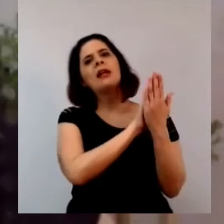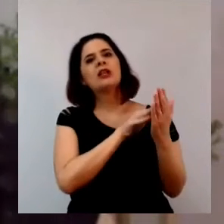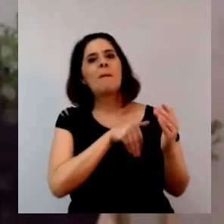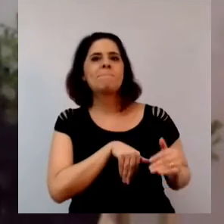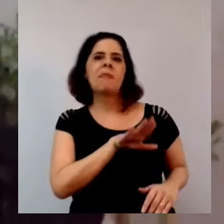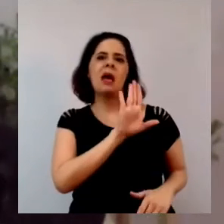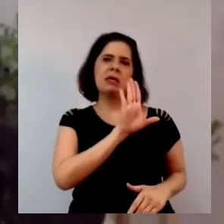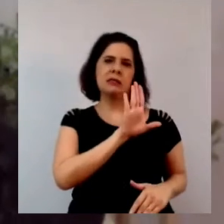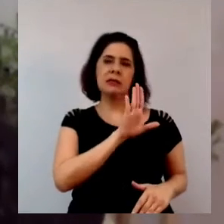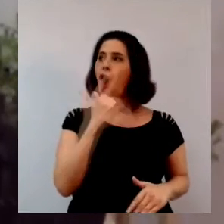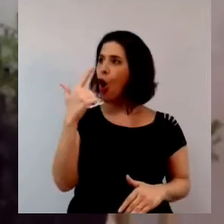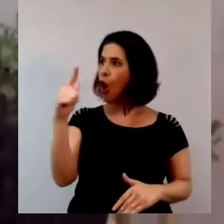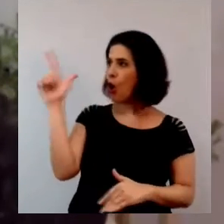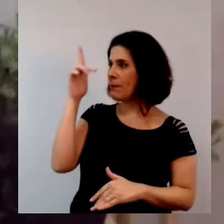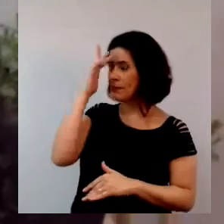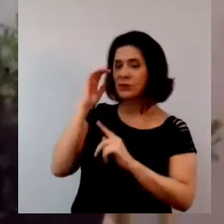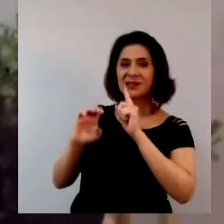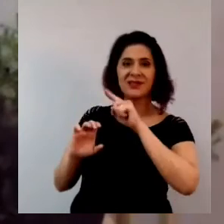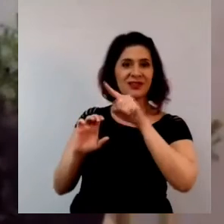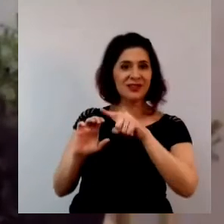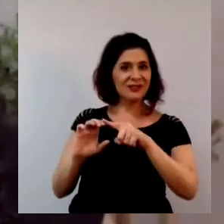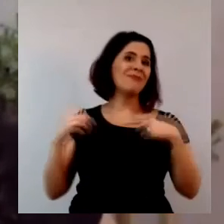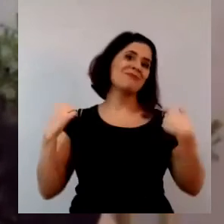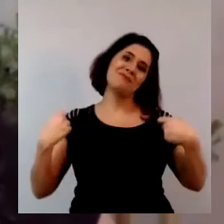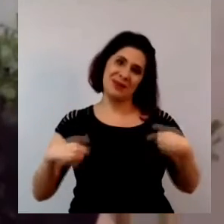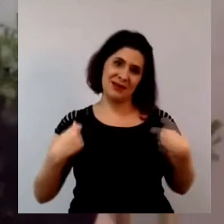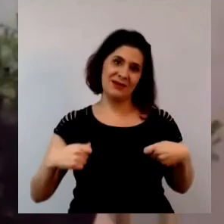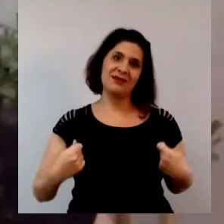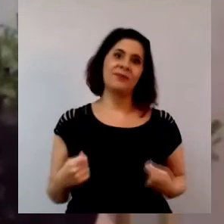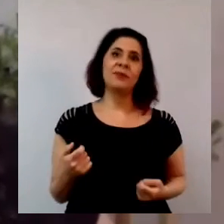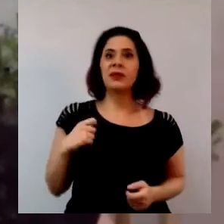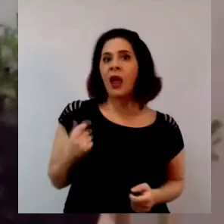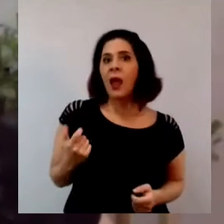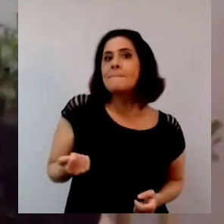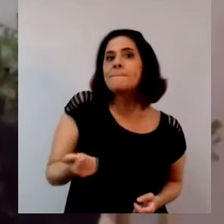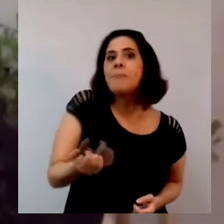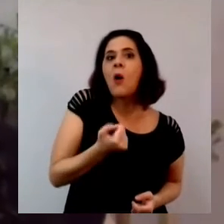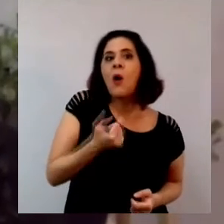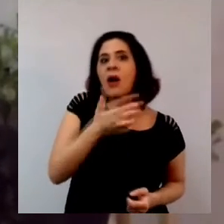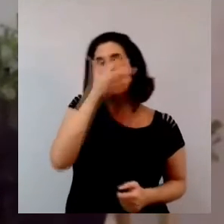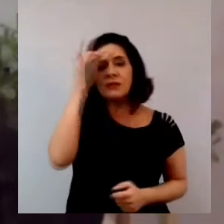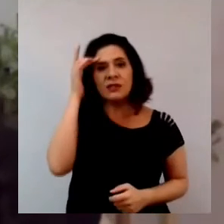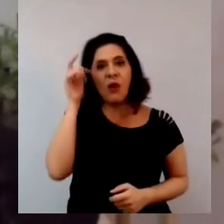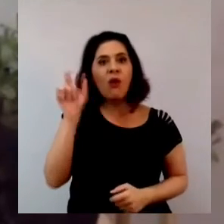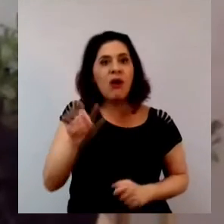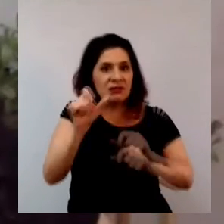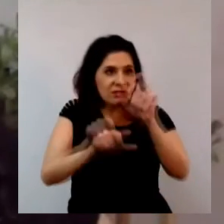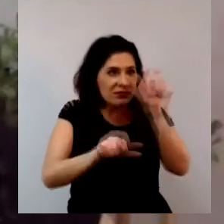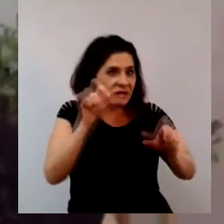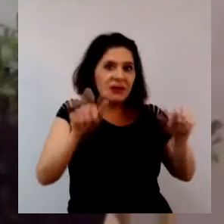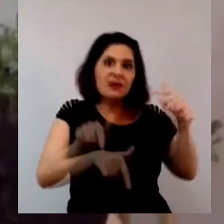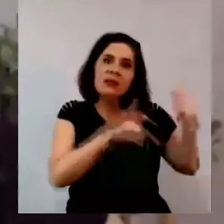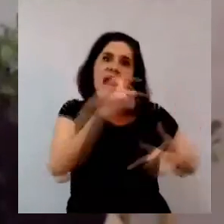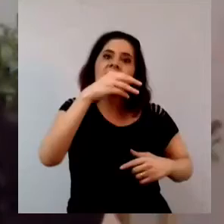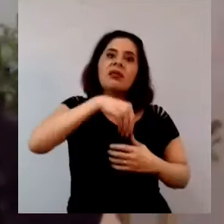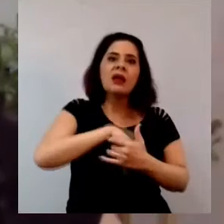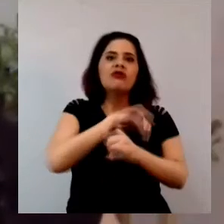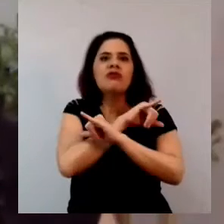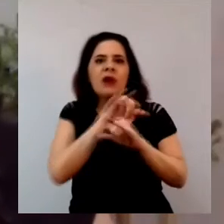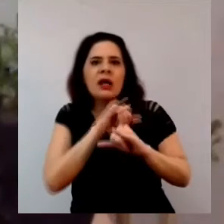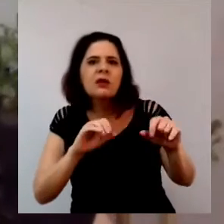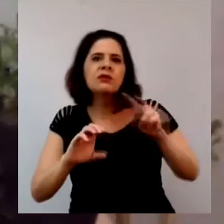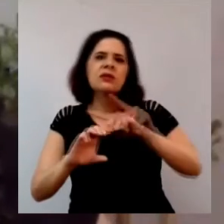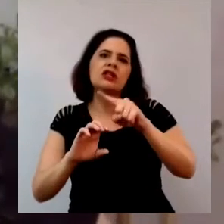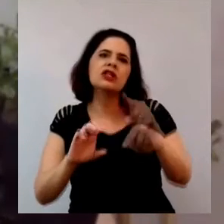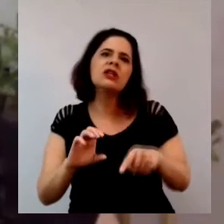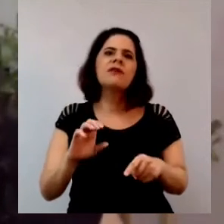tem poucos cientistas hoje participando dessa parte de divulgação científica, de tirar as dúvidas do público, de se aproximar da população,